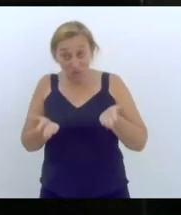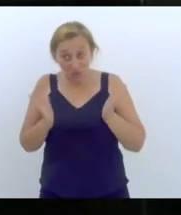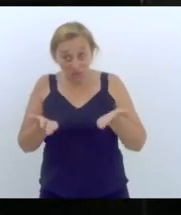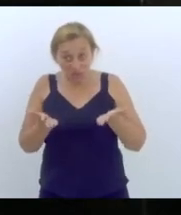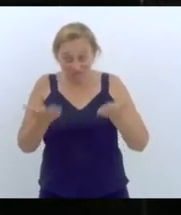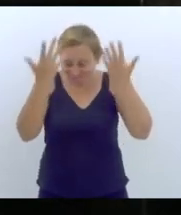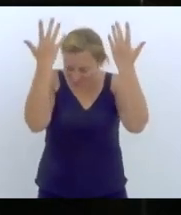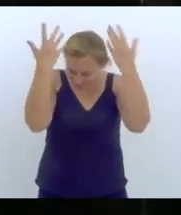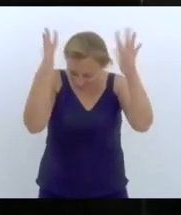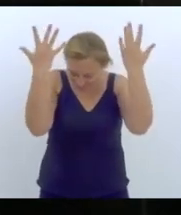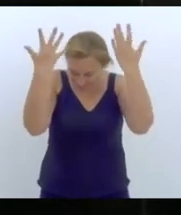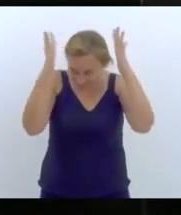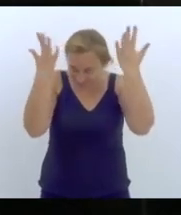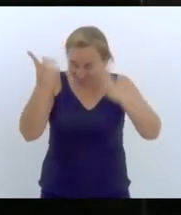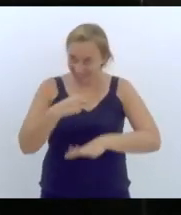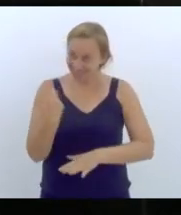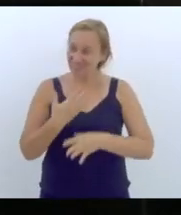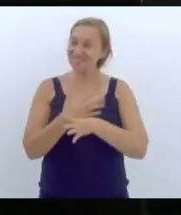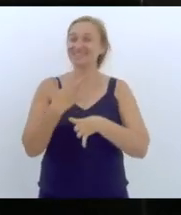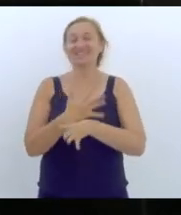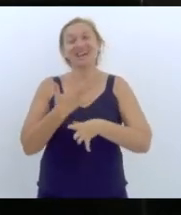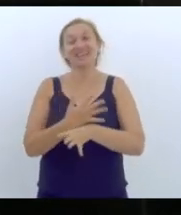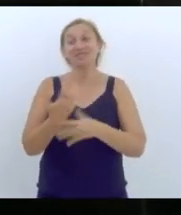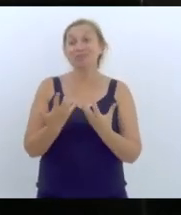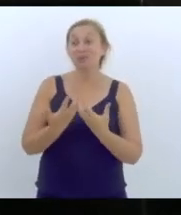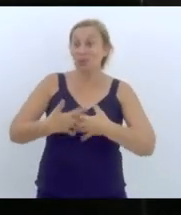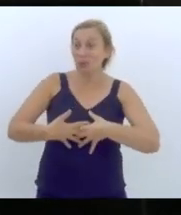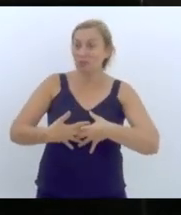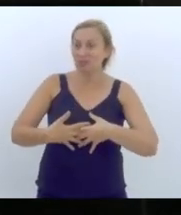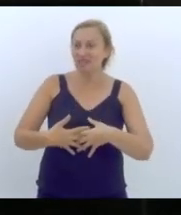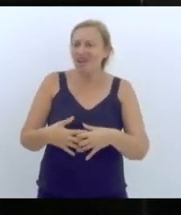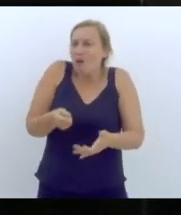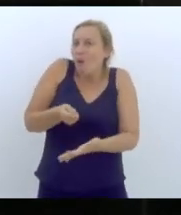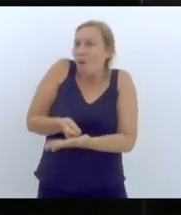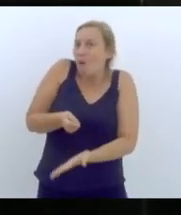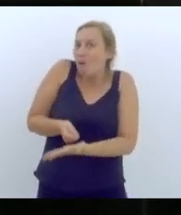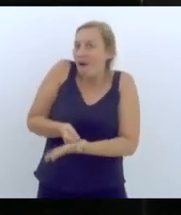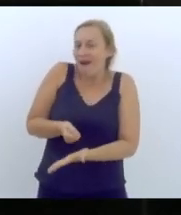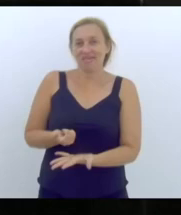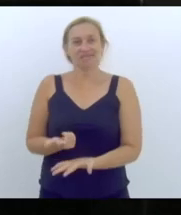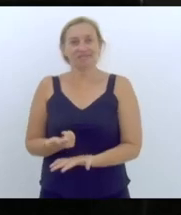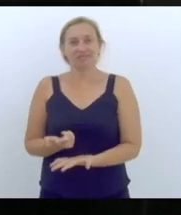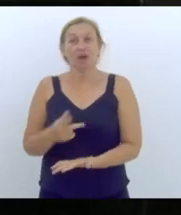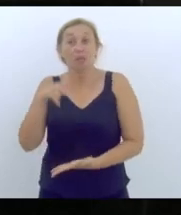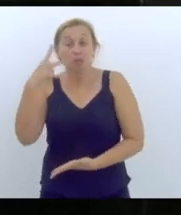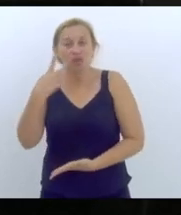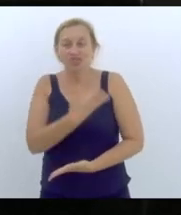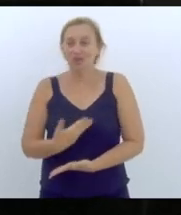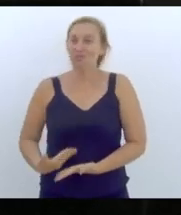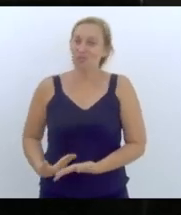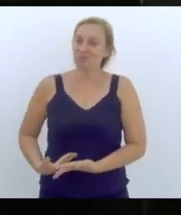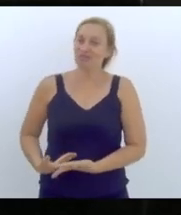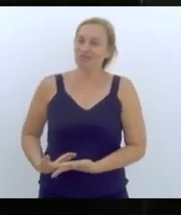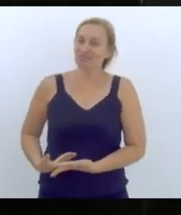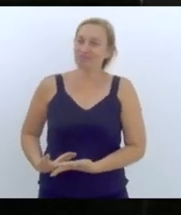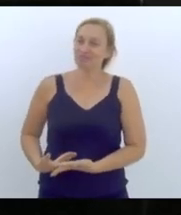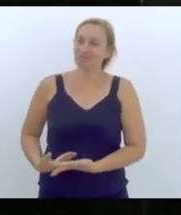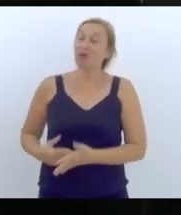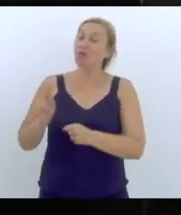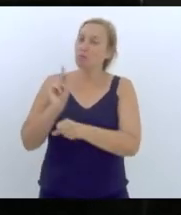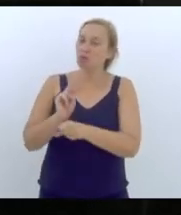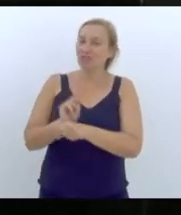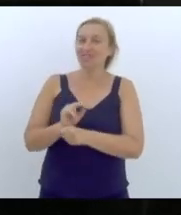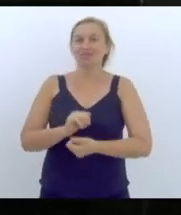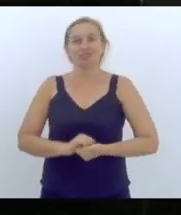de saudar a nossa cidade de Petrópolis, é cobrar política pública de